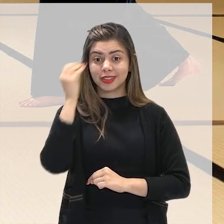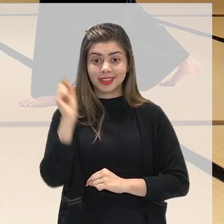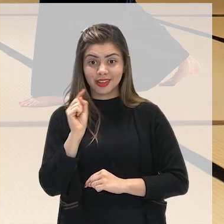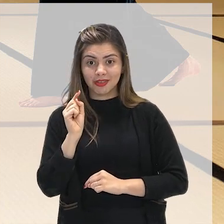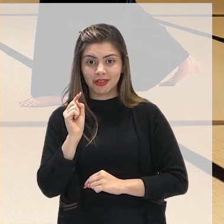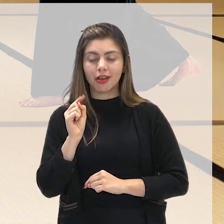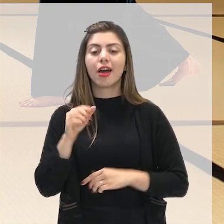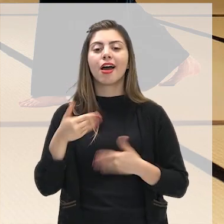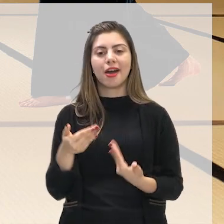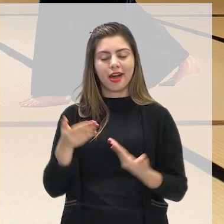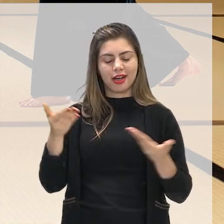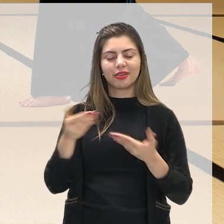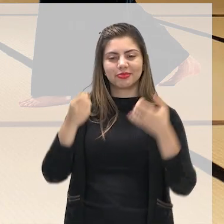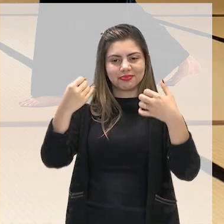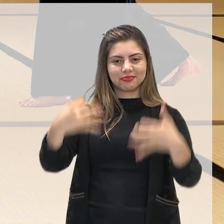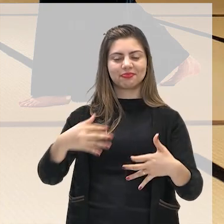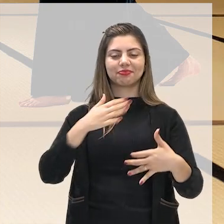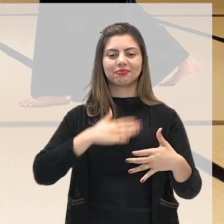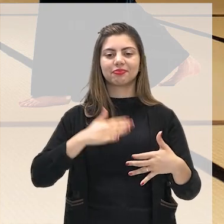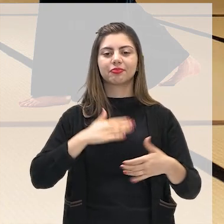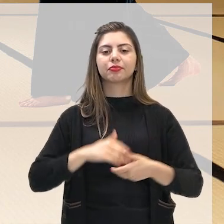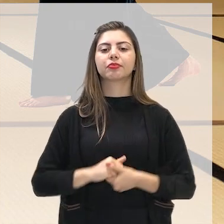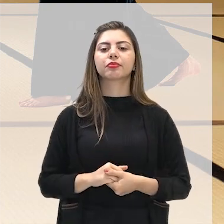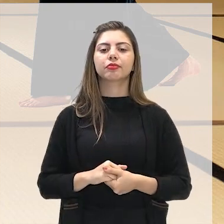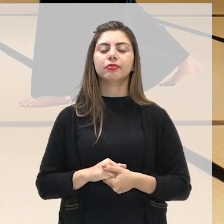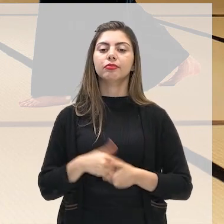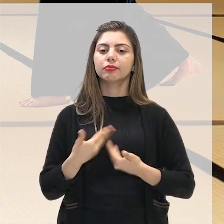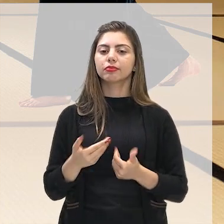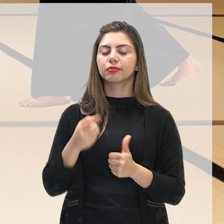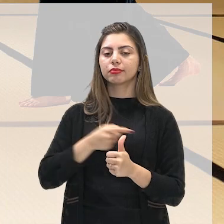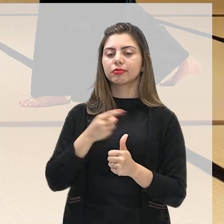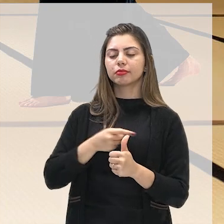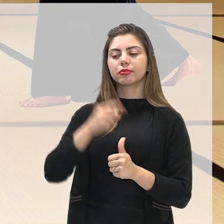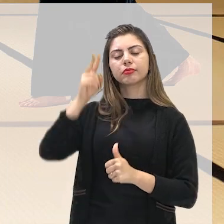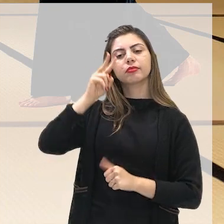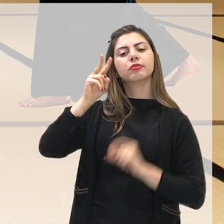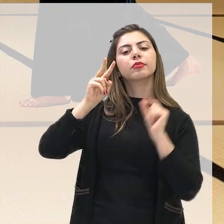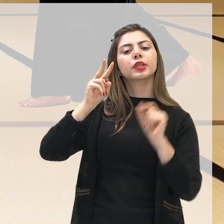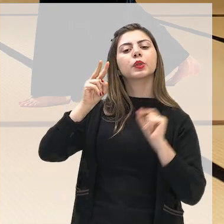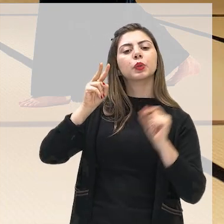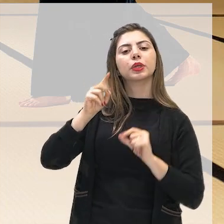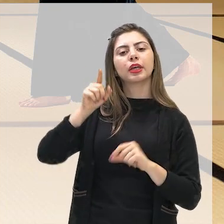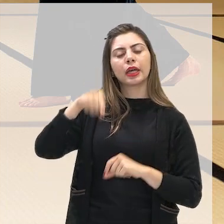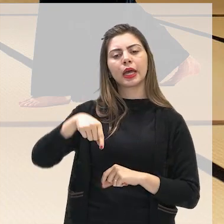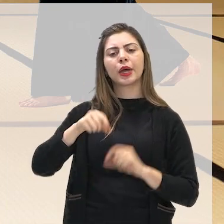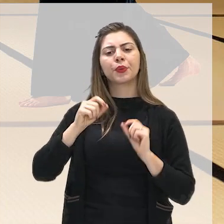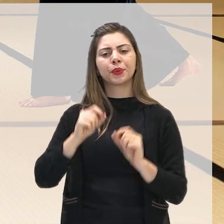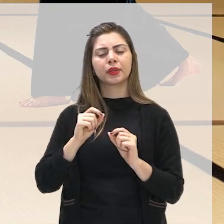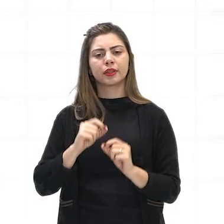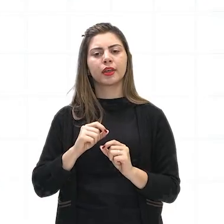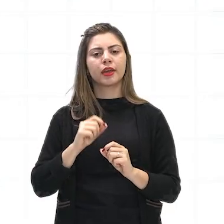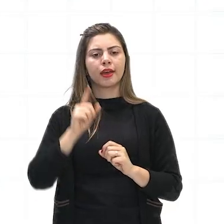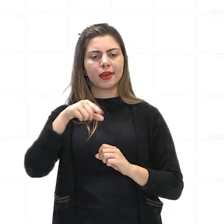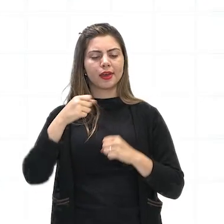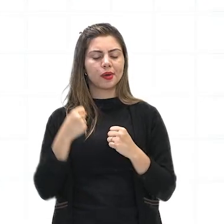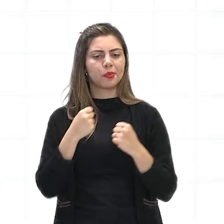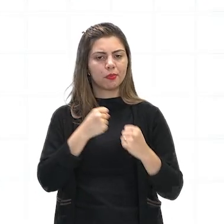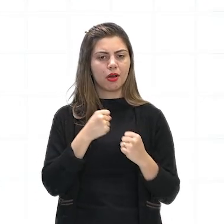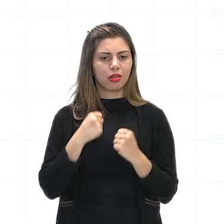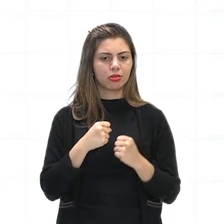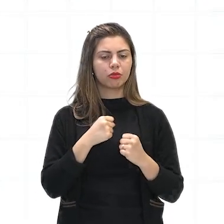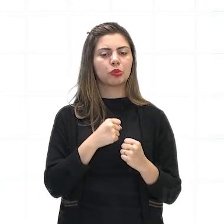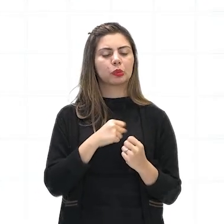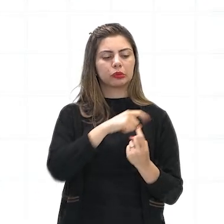vamos relembrar. Então, primeiramente, a gente começa, né, relembrando que o Kendo é uma arte marcial